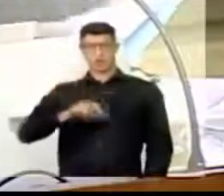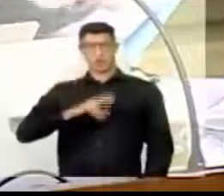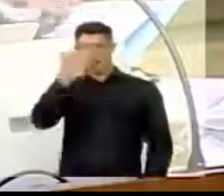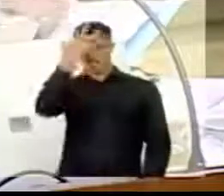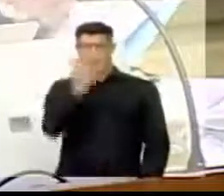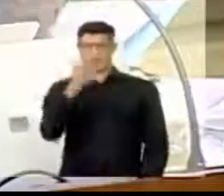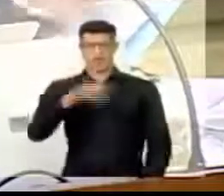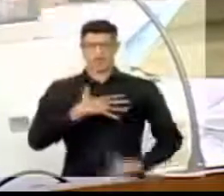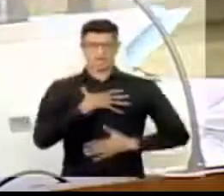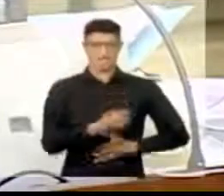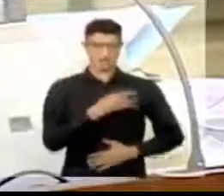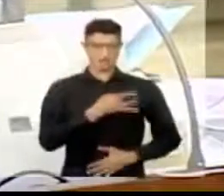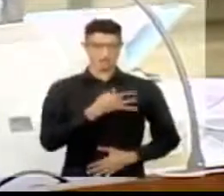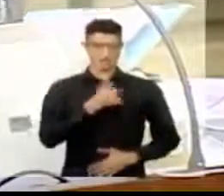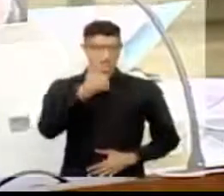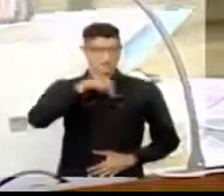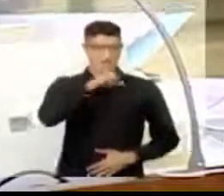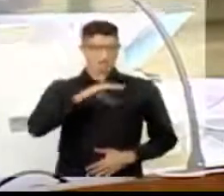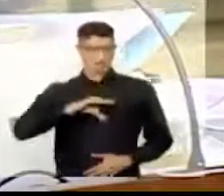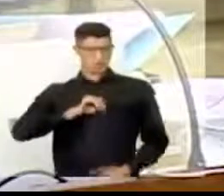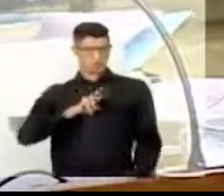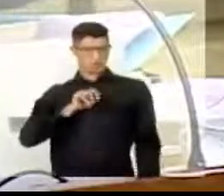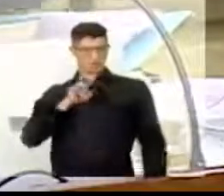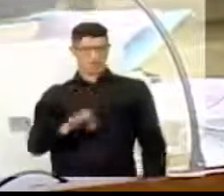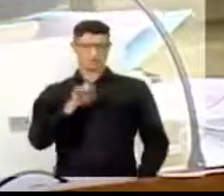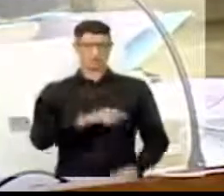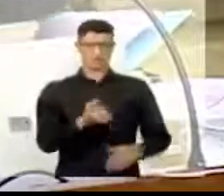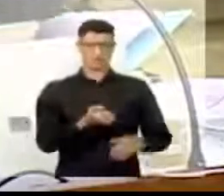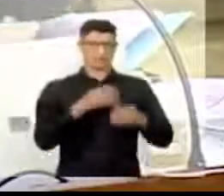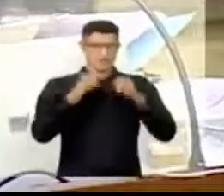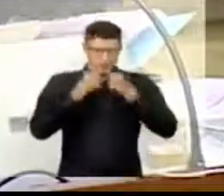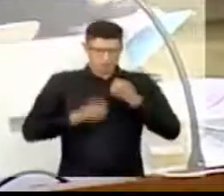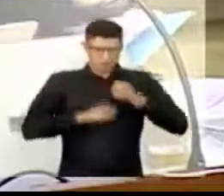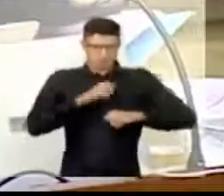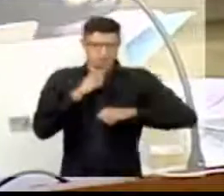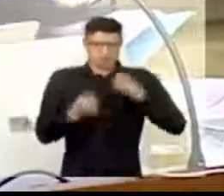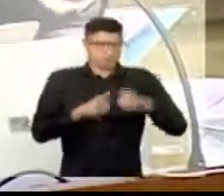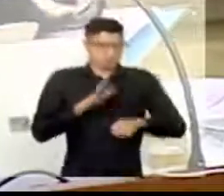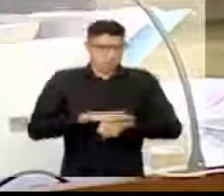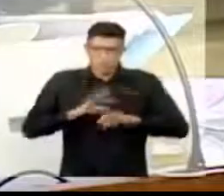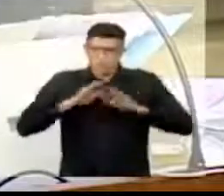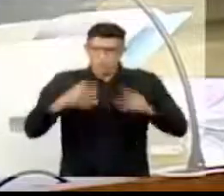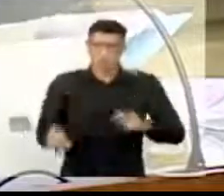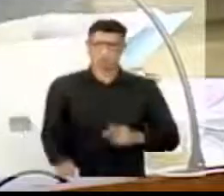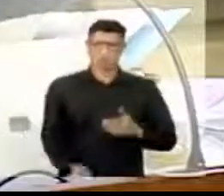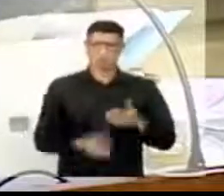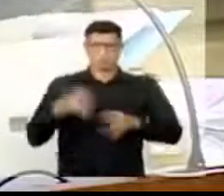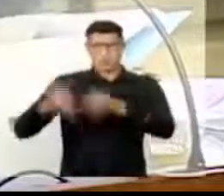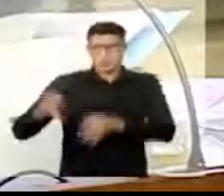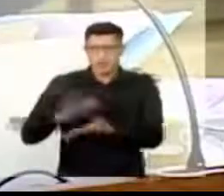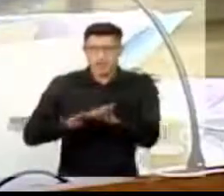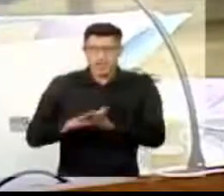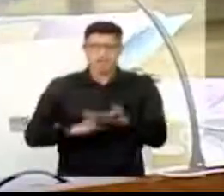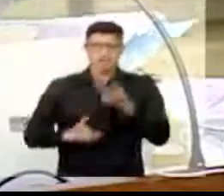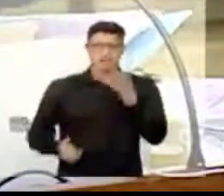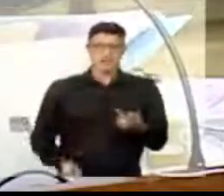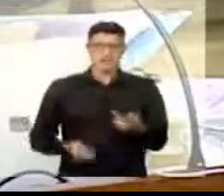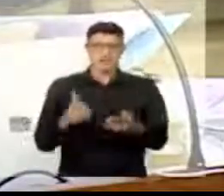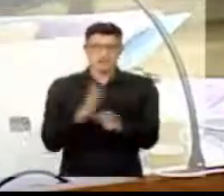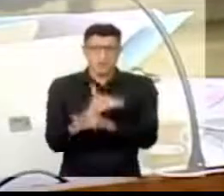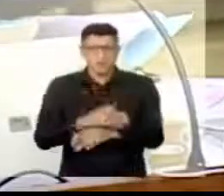raiva é filha do medo e mãe da covardia. Vossa Excelência fica destilando ódio o tempo inteiro, não julga, não fala